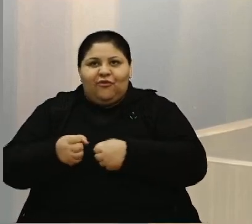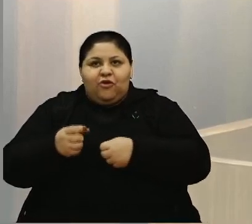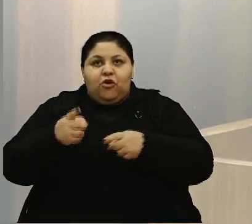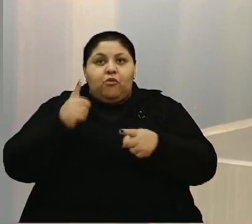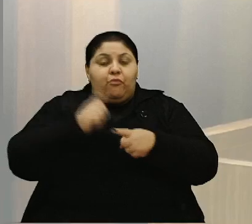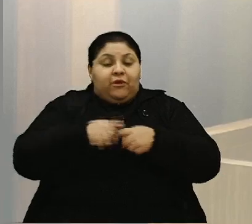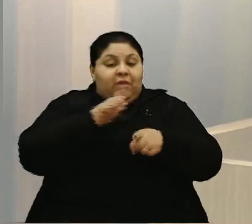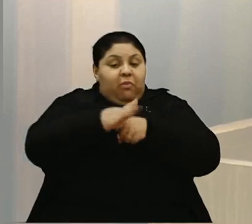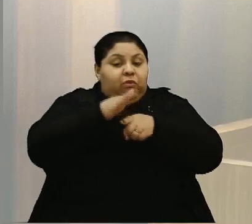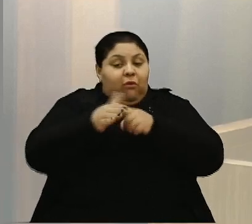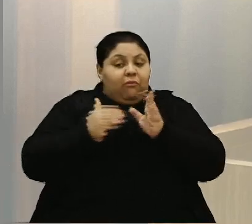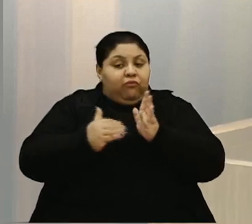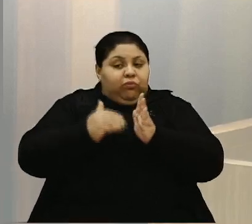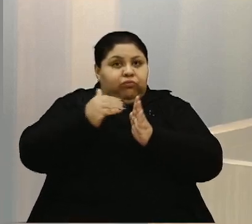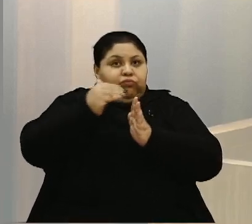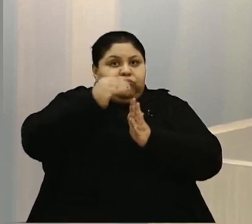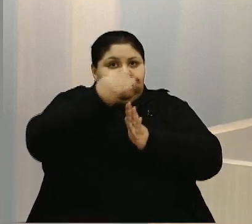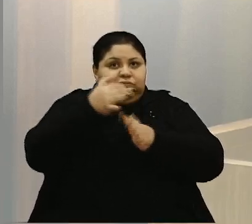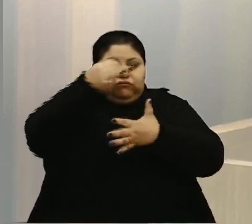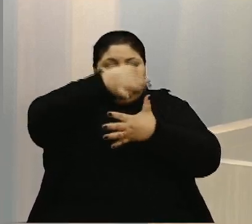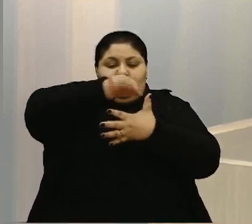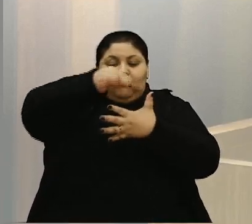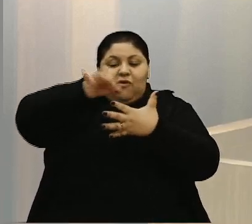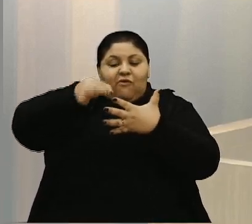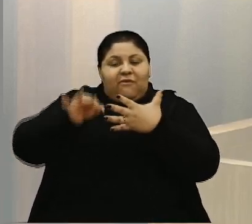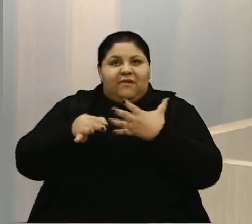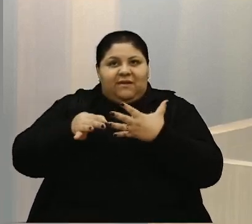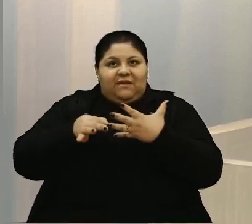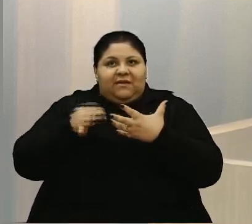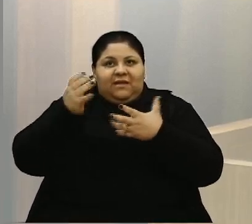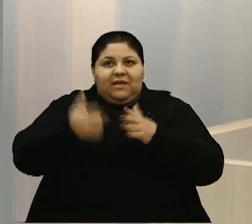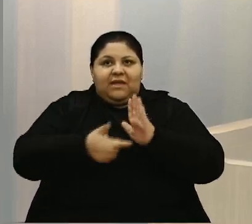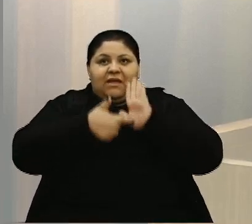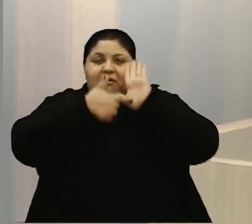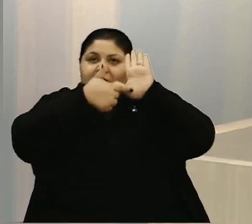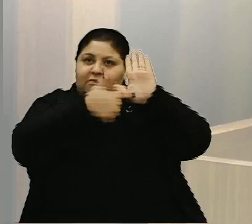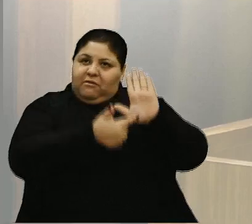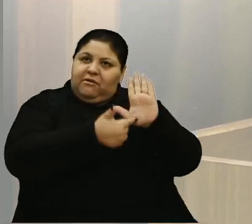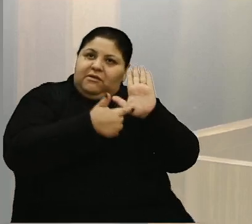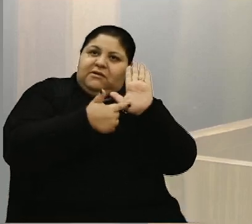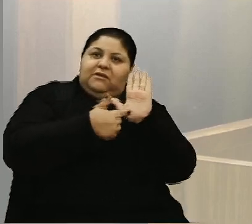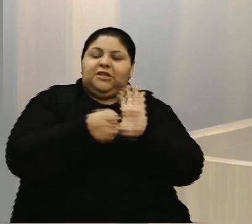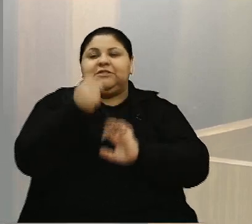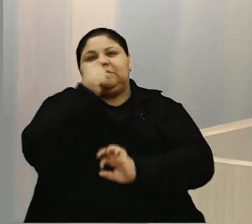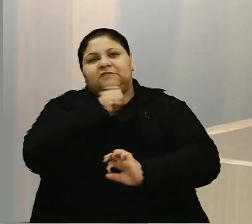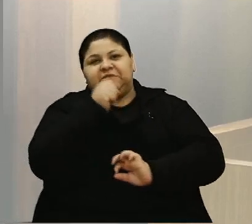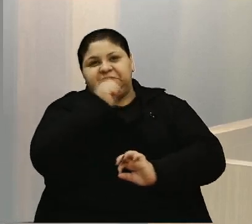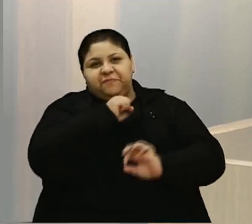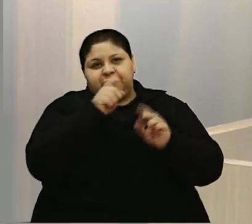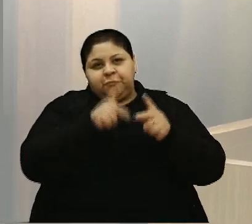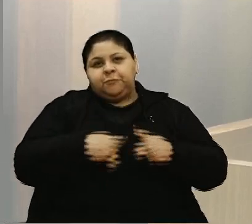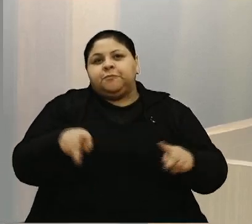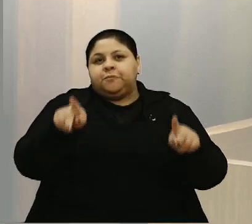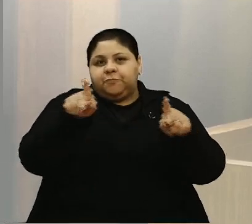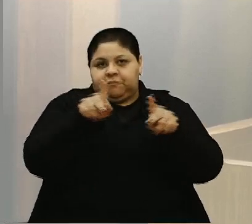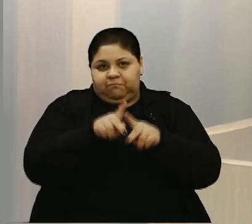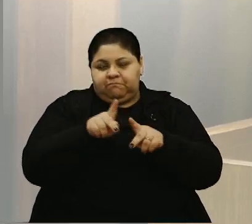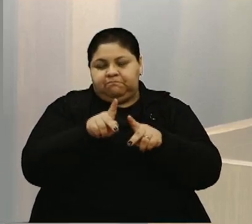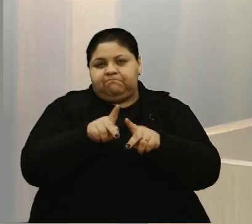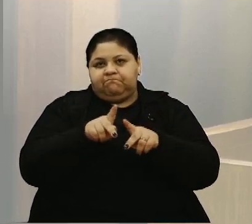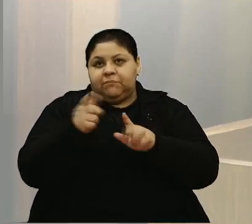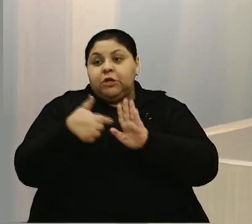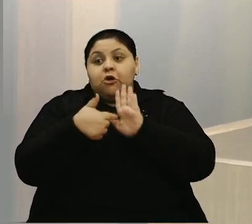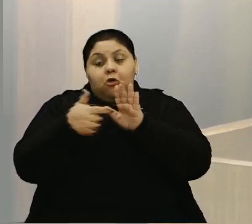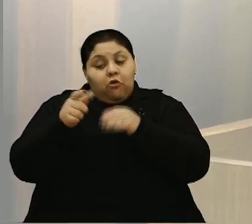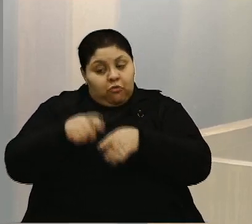Os critérios, o cenário epidemiológico, ele mostra o envelhecimento da população, ele mostra uma população